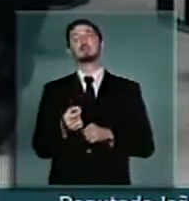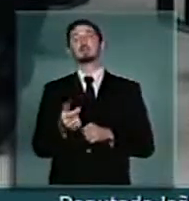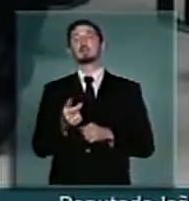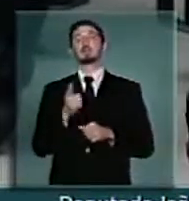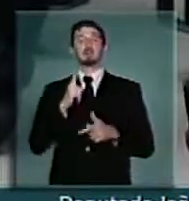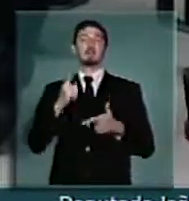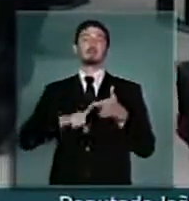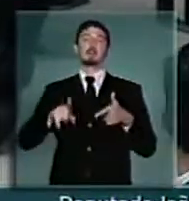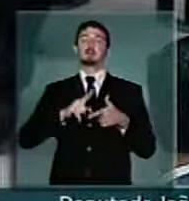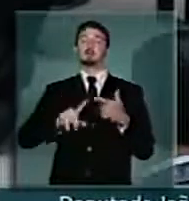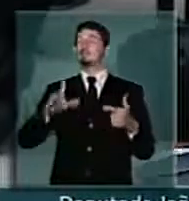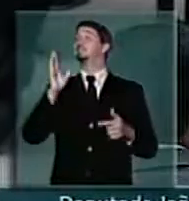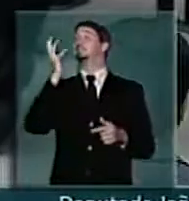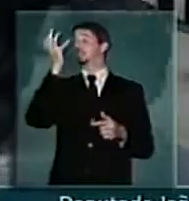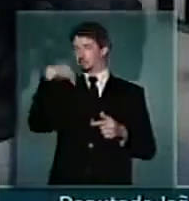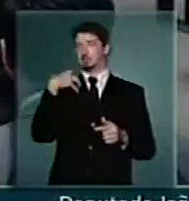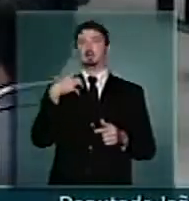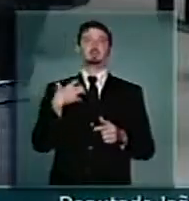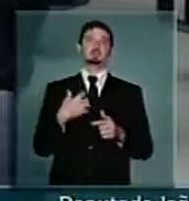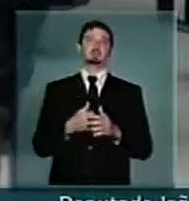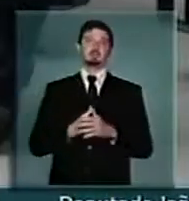situação totalmente